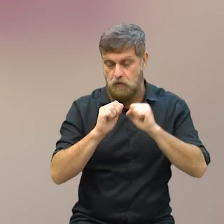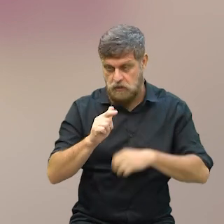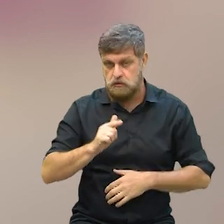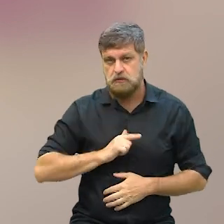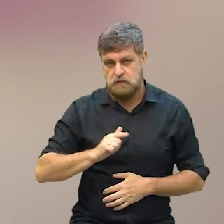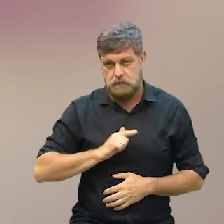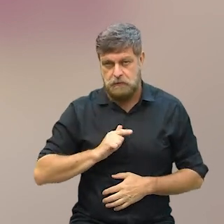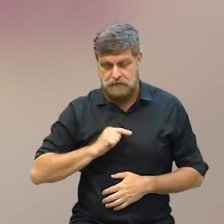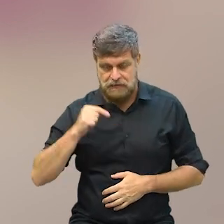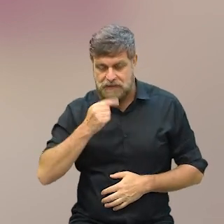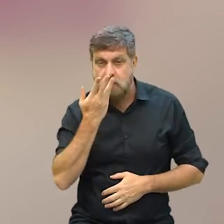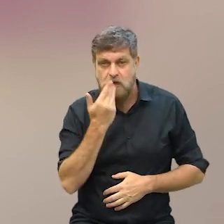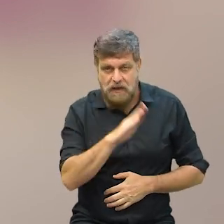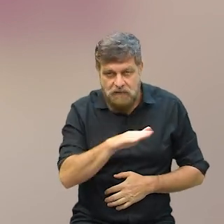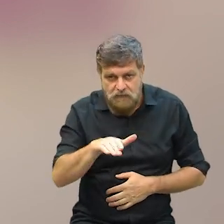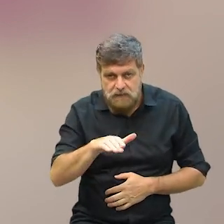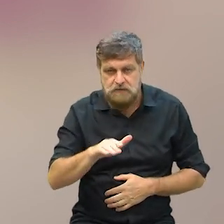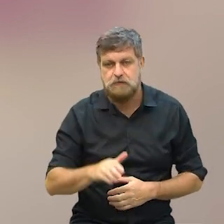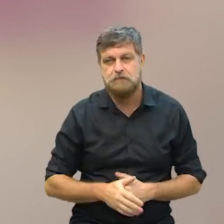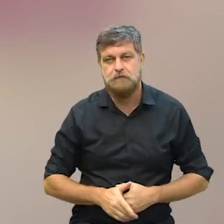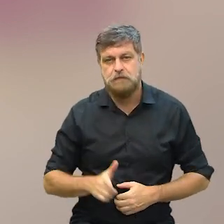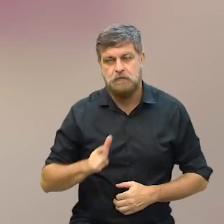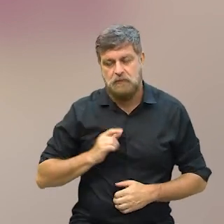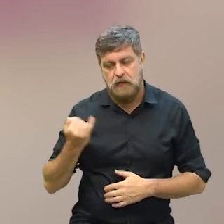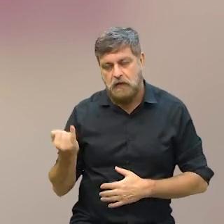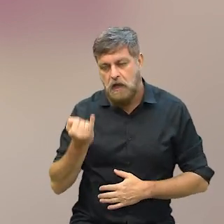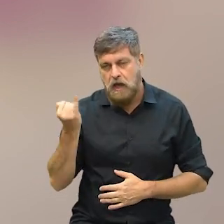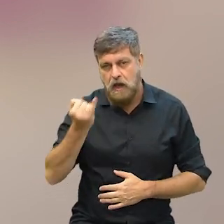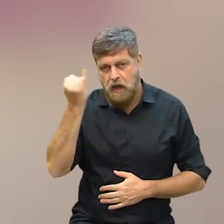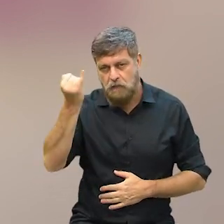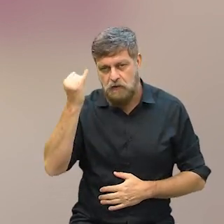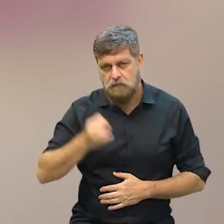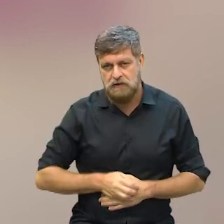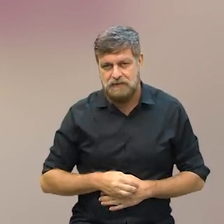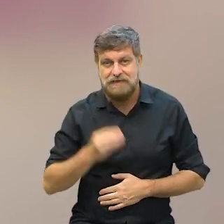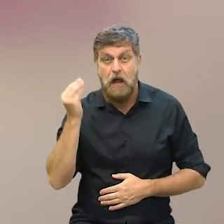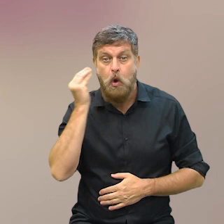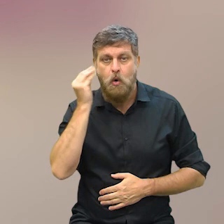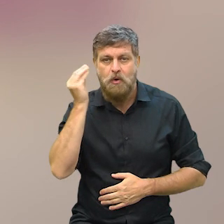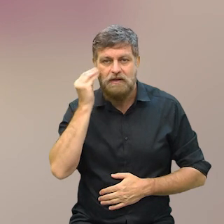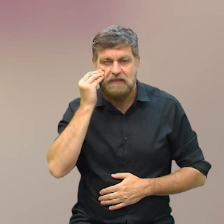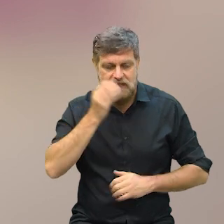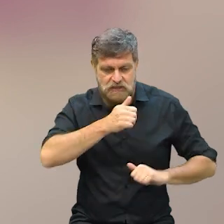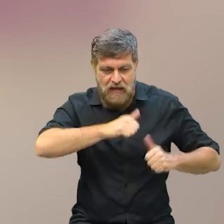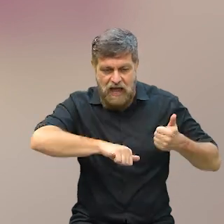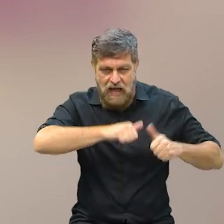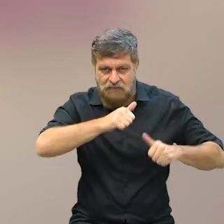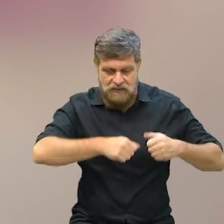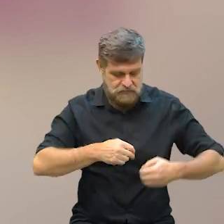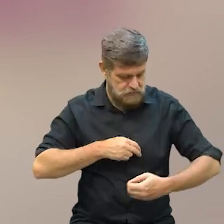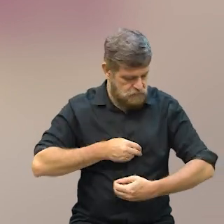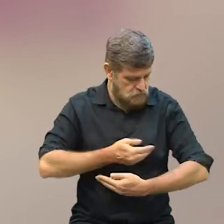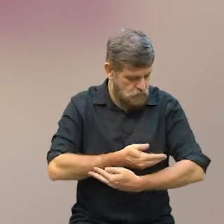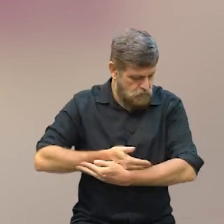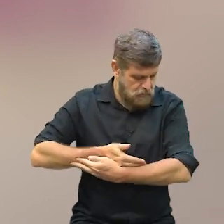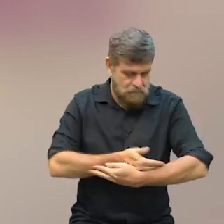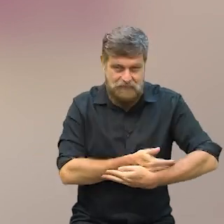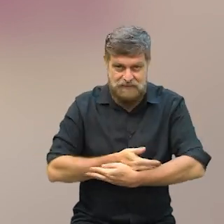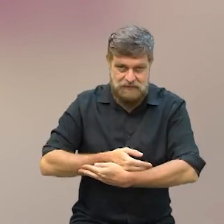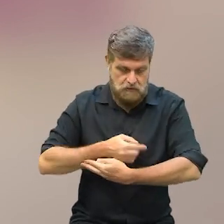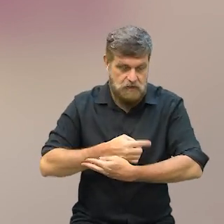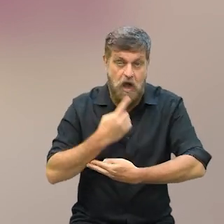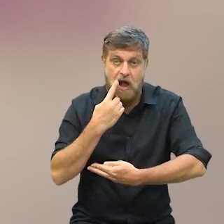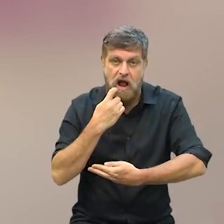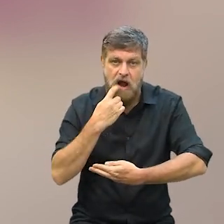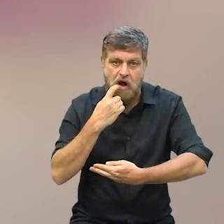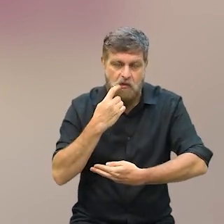retinoblastoma, que é um tumor que dá na infância. Então, é muito importante esse teste, né, do reflexo vermelho.